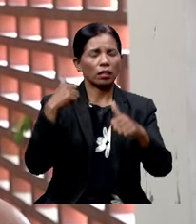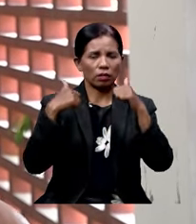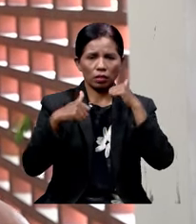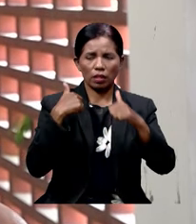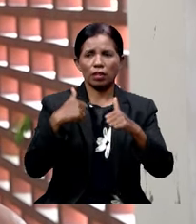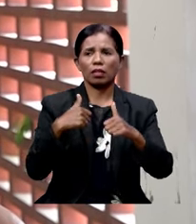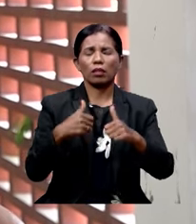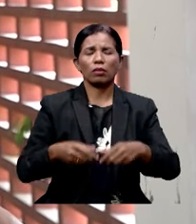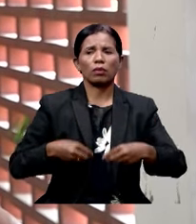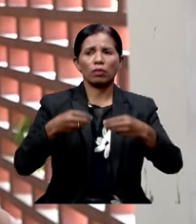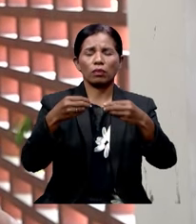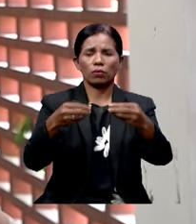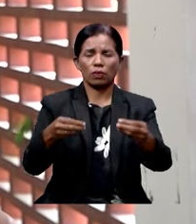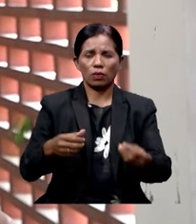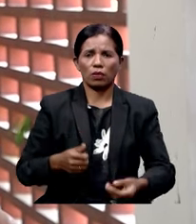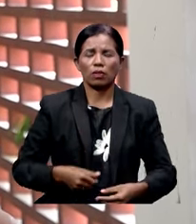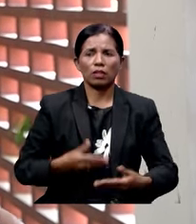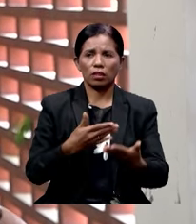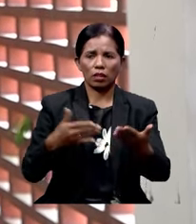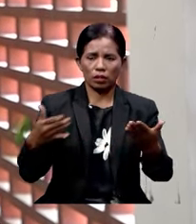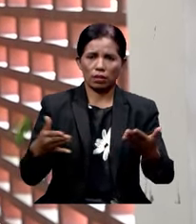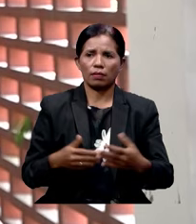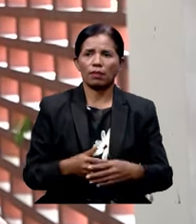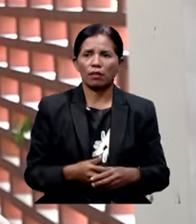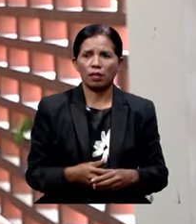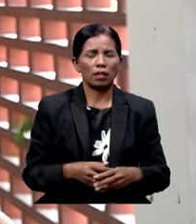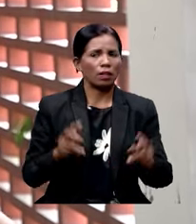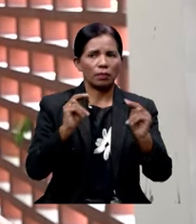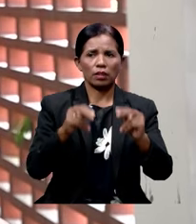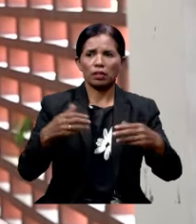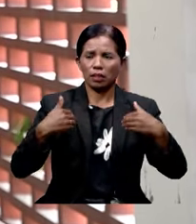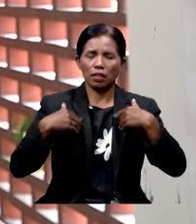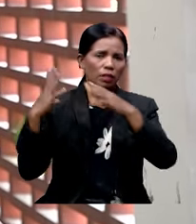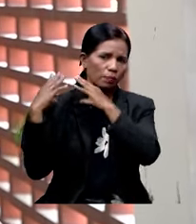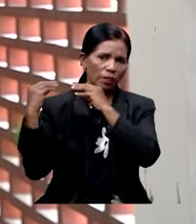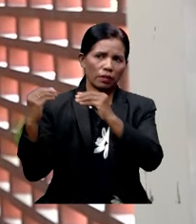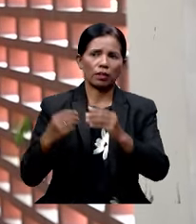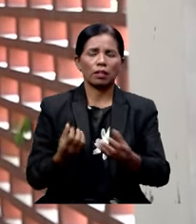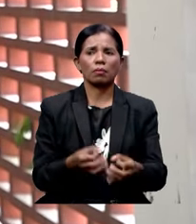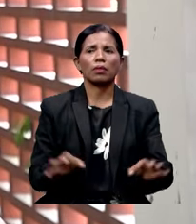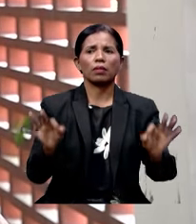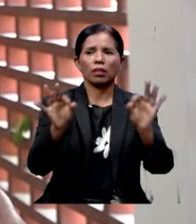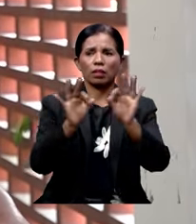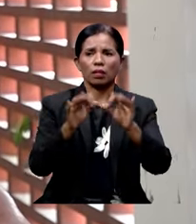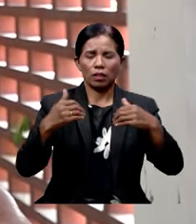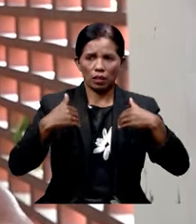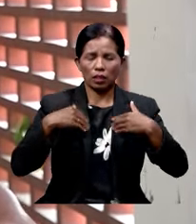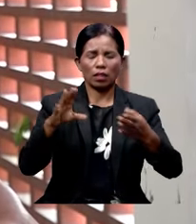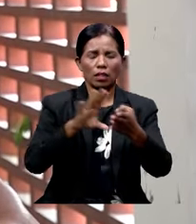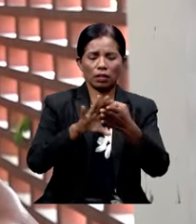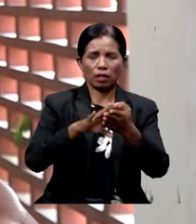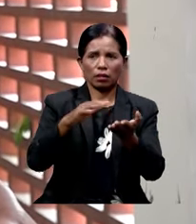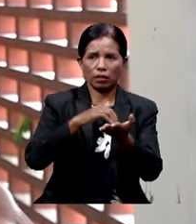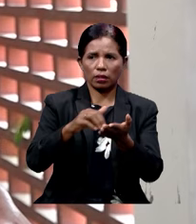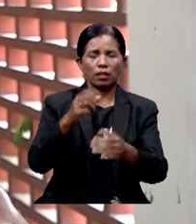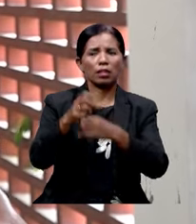né? Fornecimento, supply. General Supply. La precisa de experiência. Importante é a licença. Tira conta a companhia